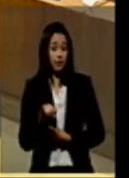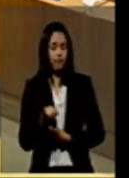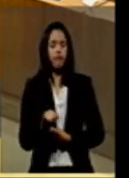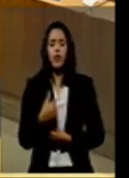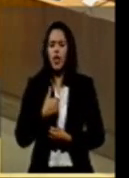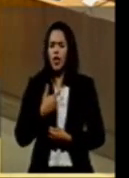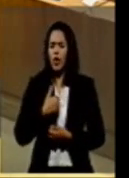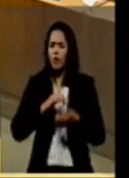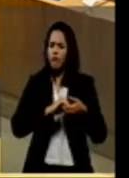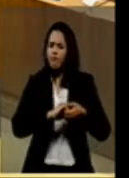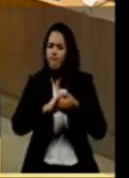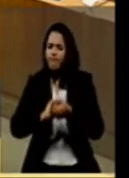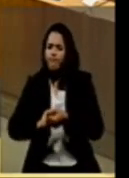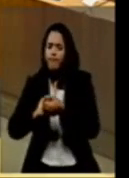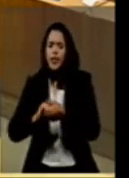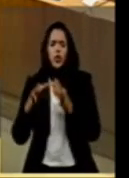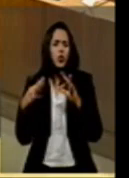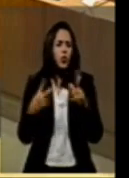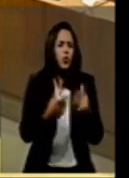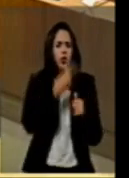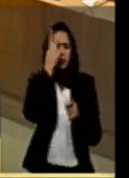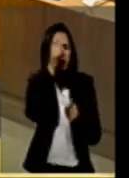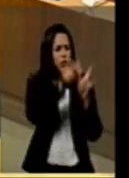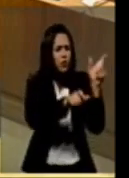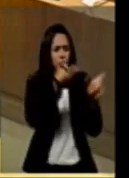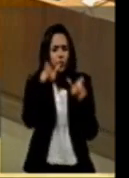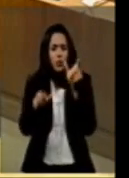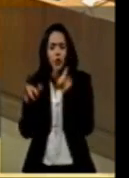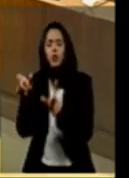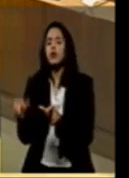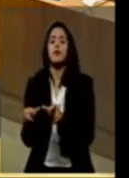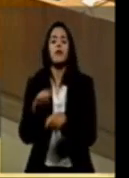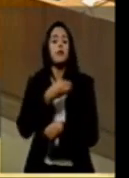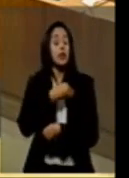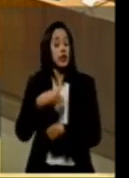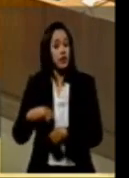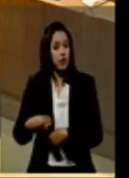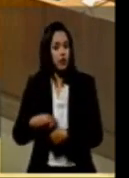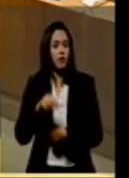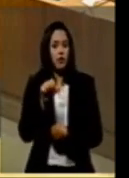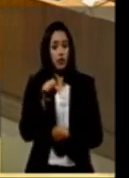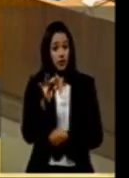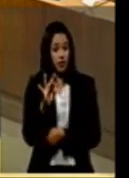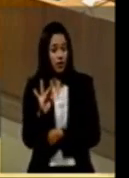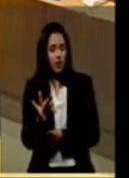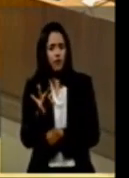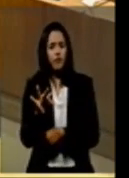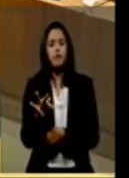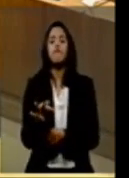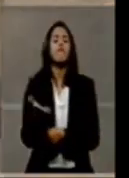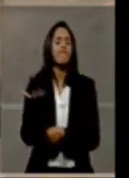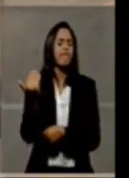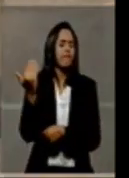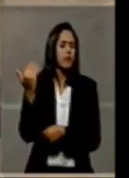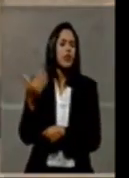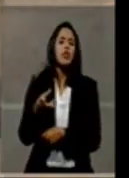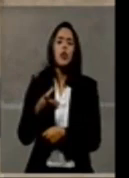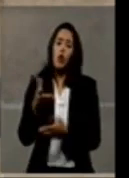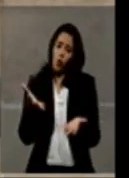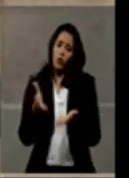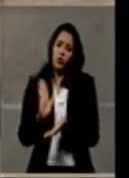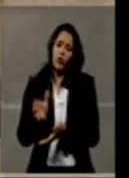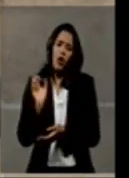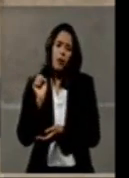cumprimento a todos os membros do poder judiciário os ministros do supremo tribunal federal de ontem de hoje e de sempre